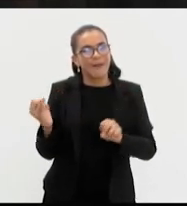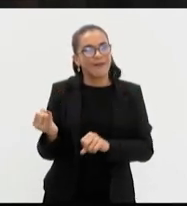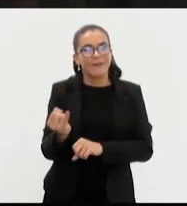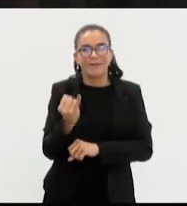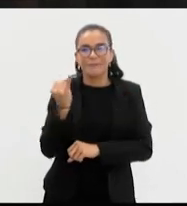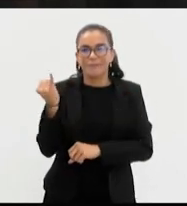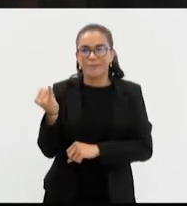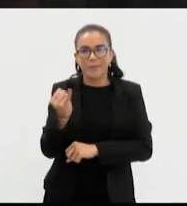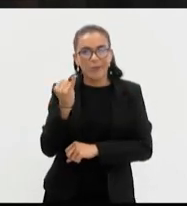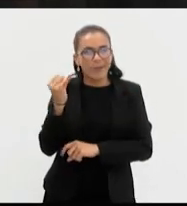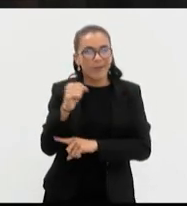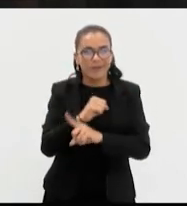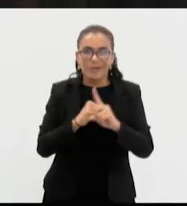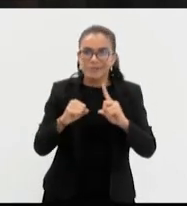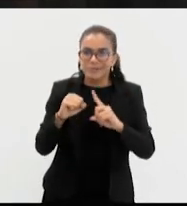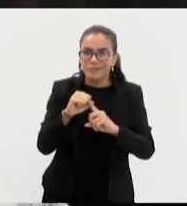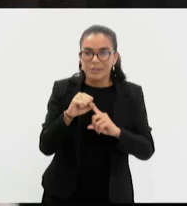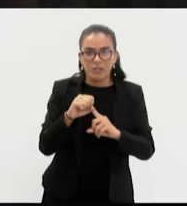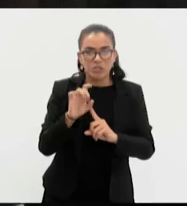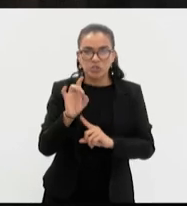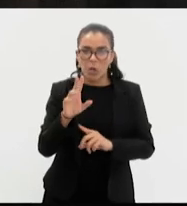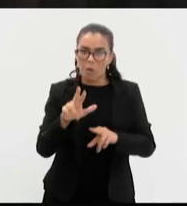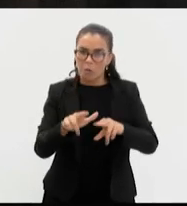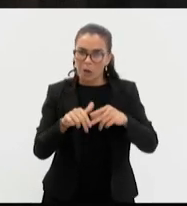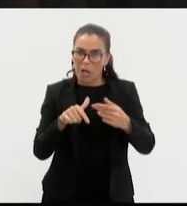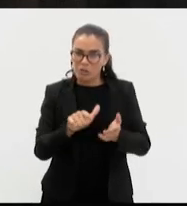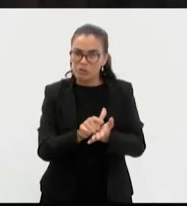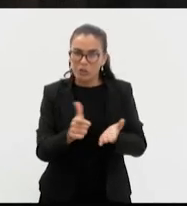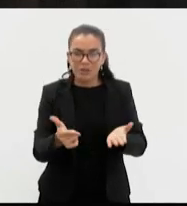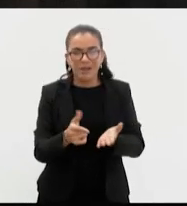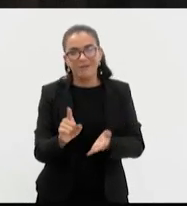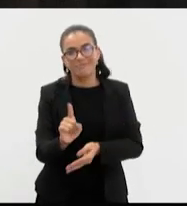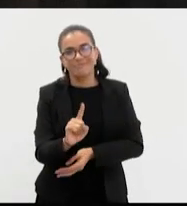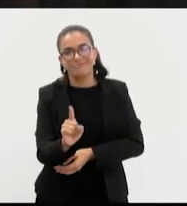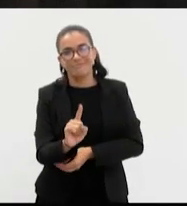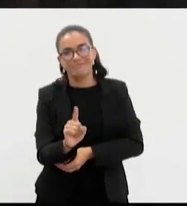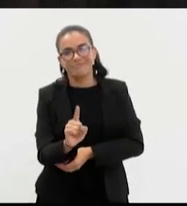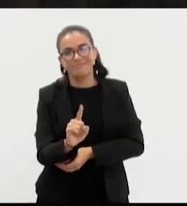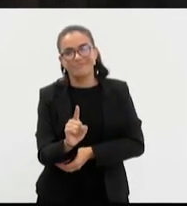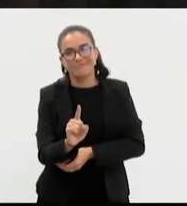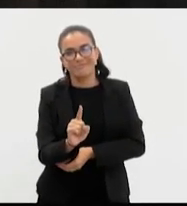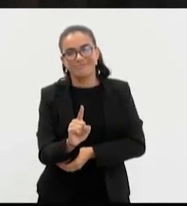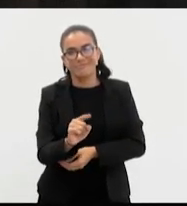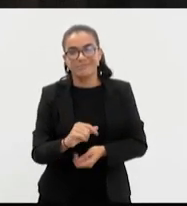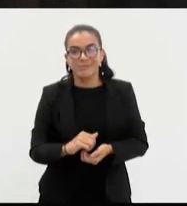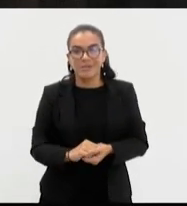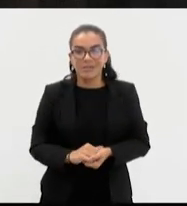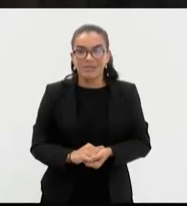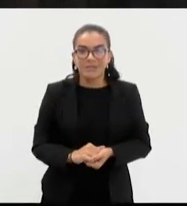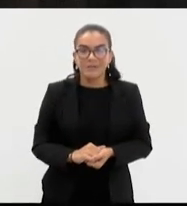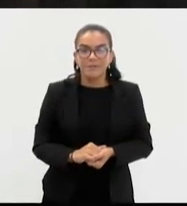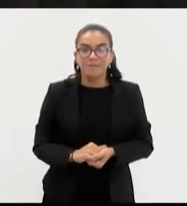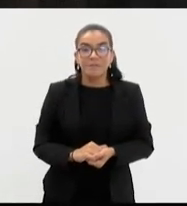relevante não é só porque veio a matéria no jornal O Globo se a gente